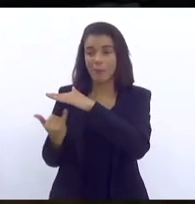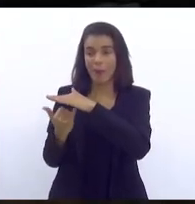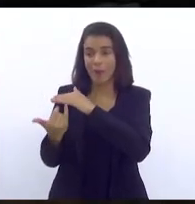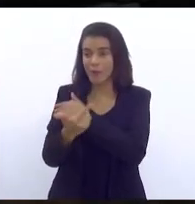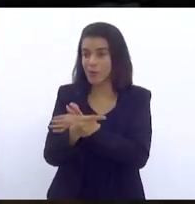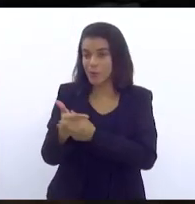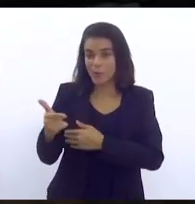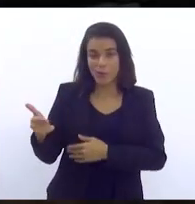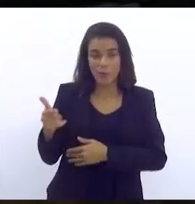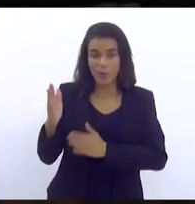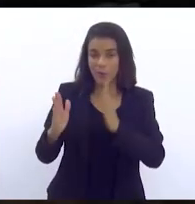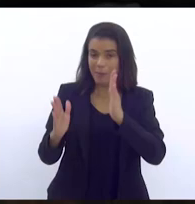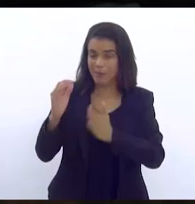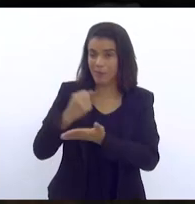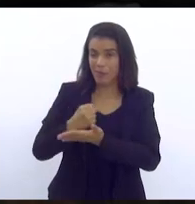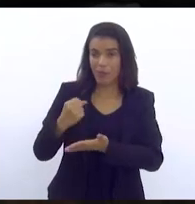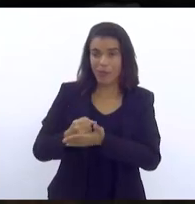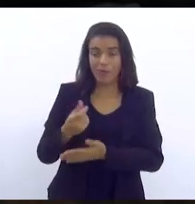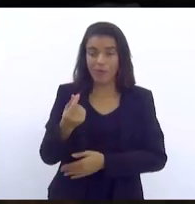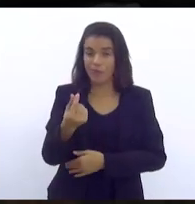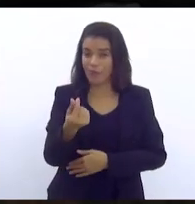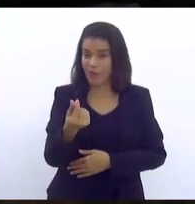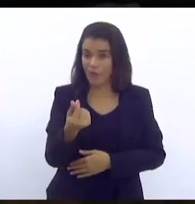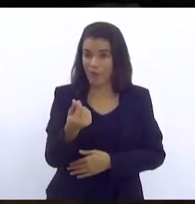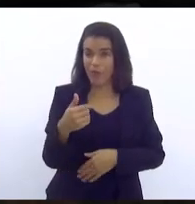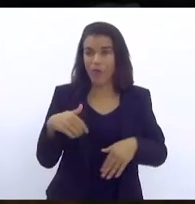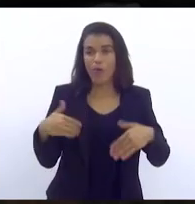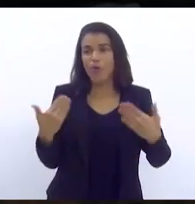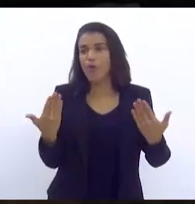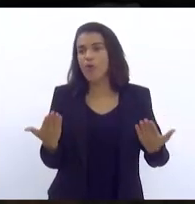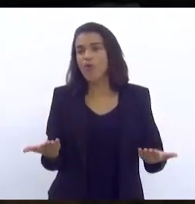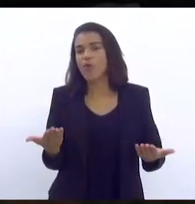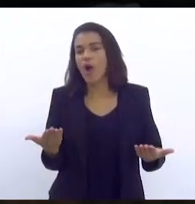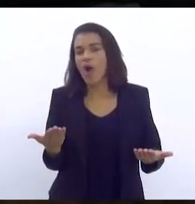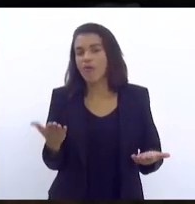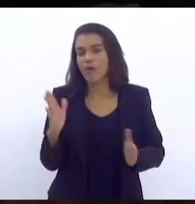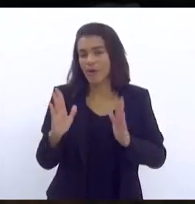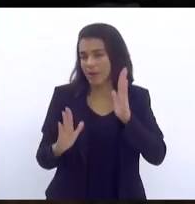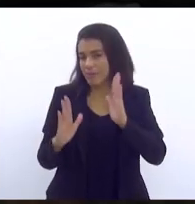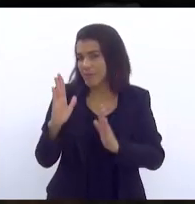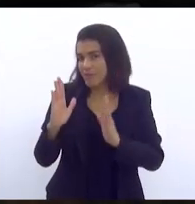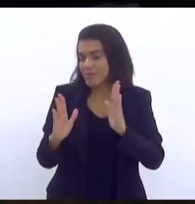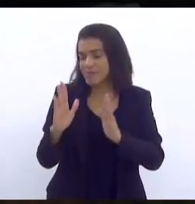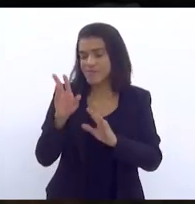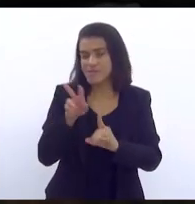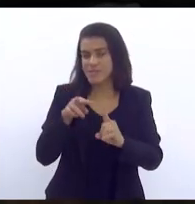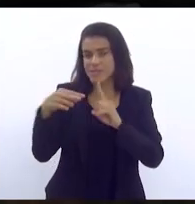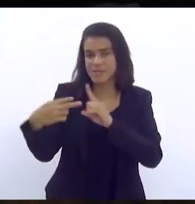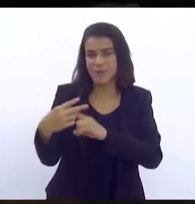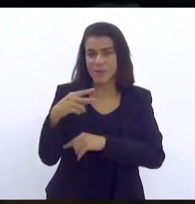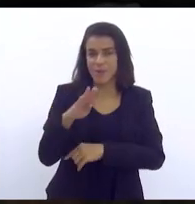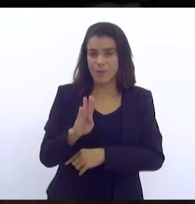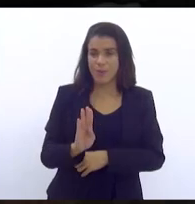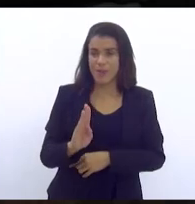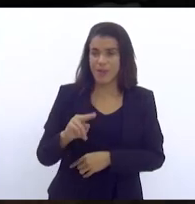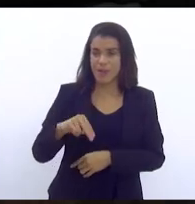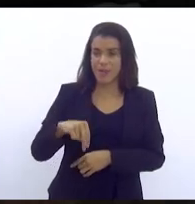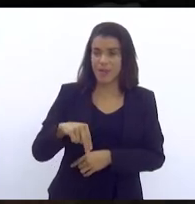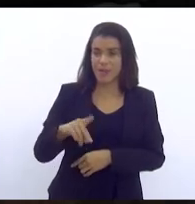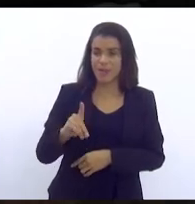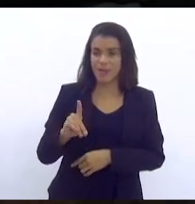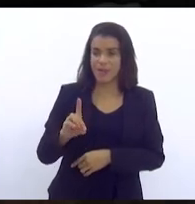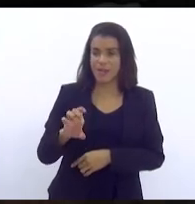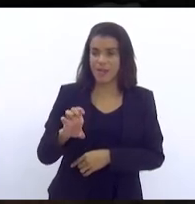há previsão no contrato dos valores Então qual foi a previsão do BNDS nesse na na